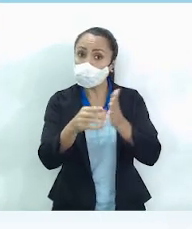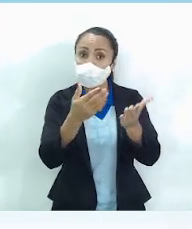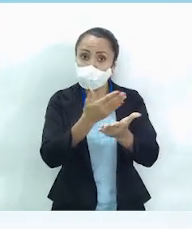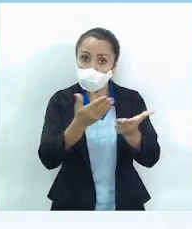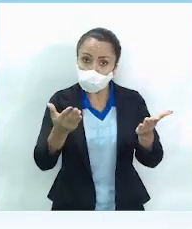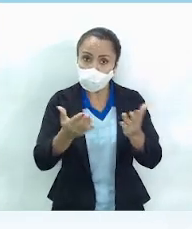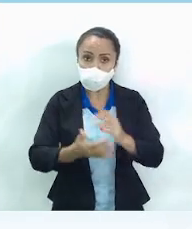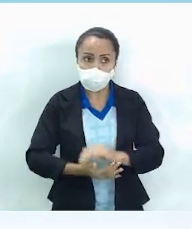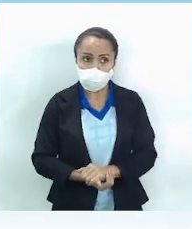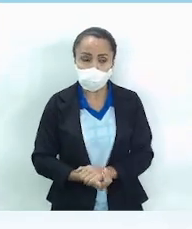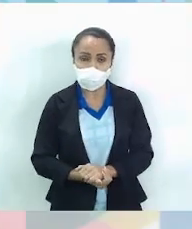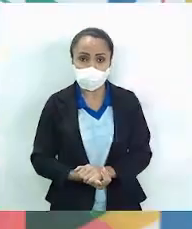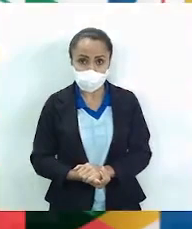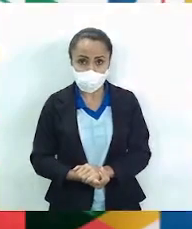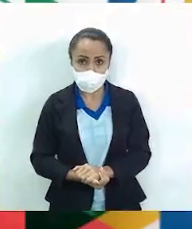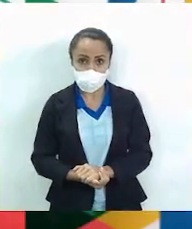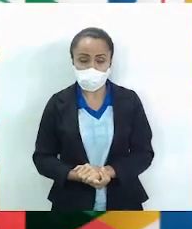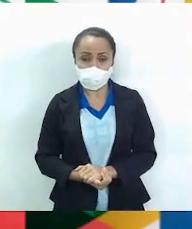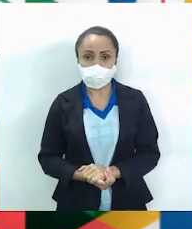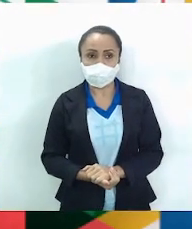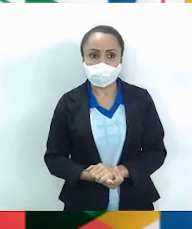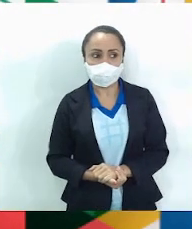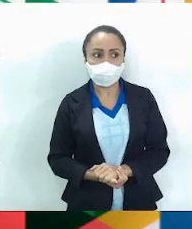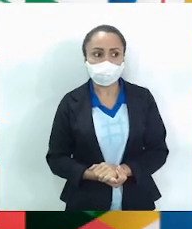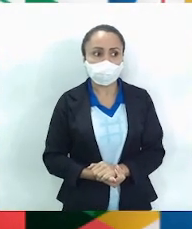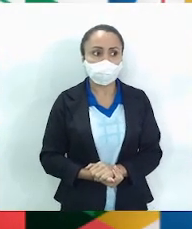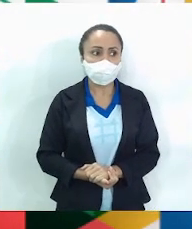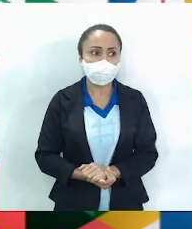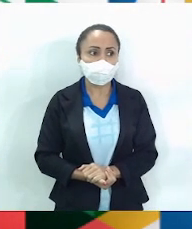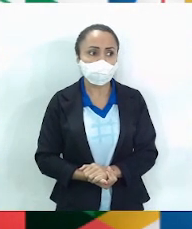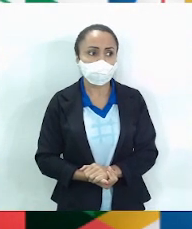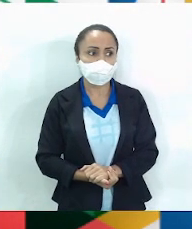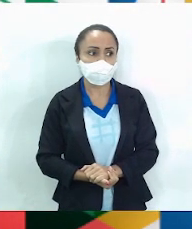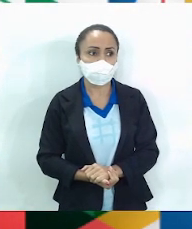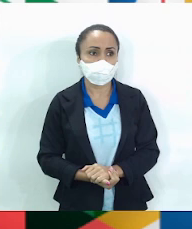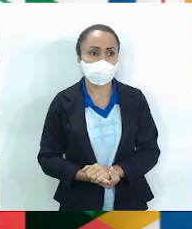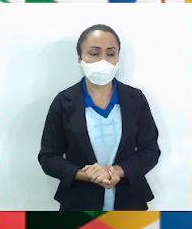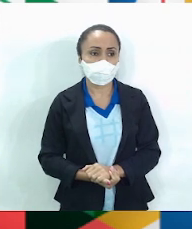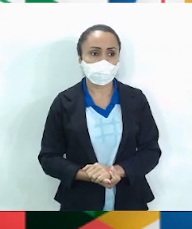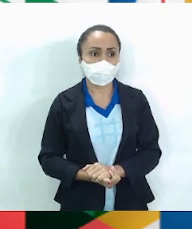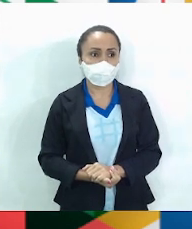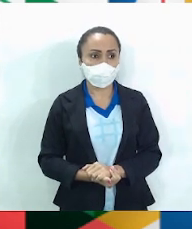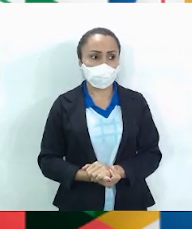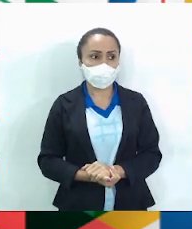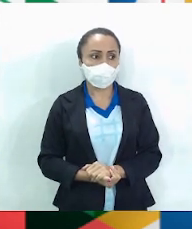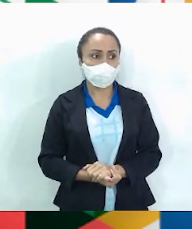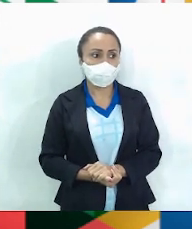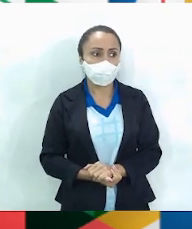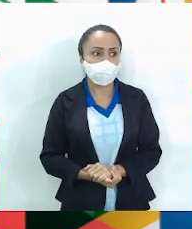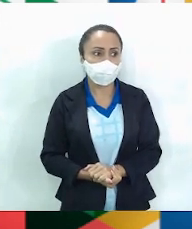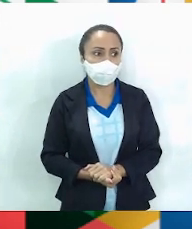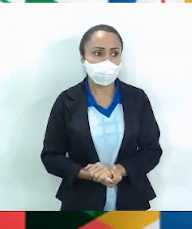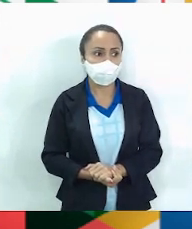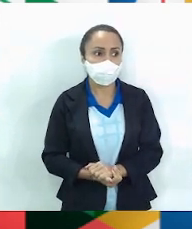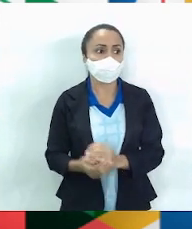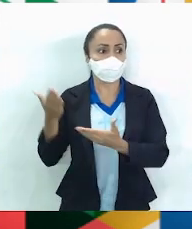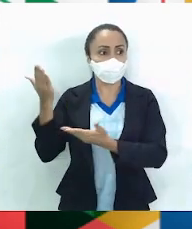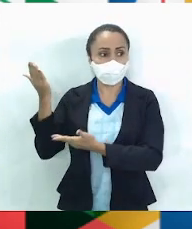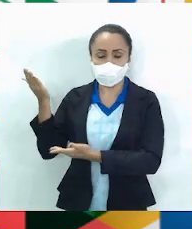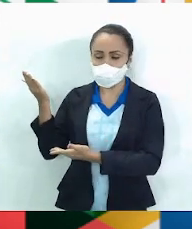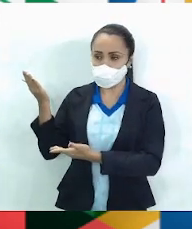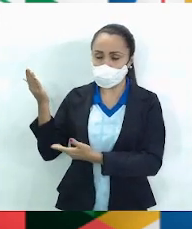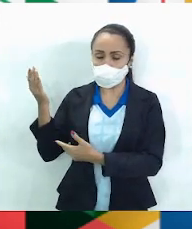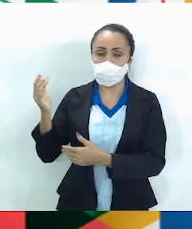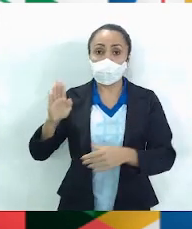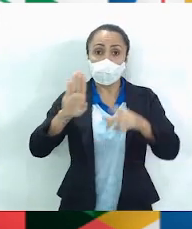questão 4. Então vamos ver qual é a resposta aí e vamos comentá-la. A, B, C, D ou E. A